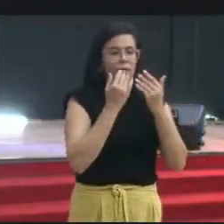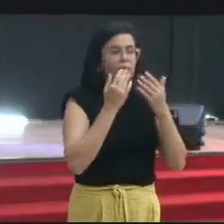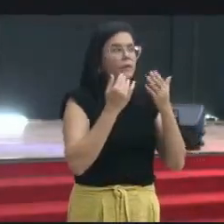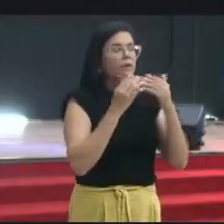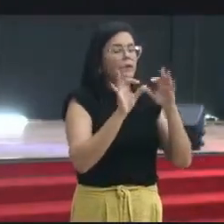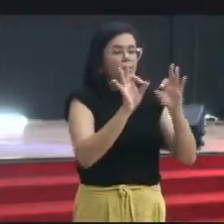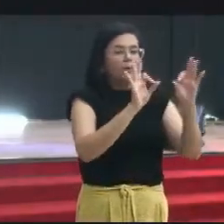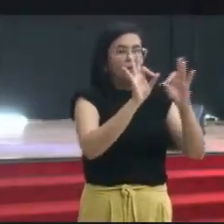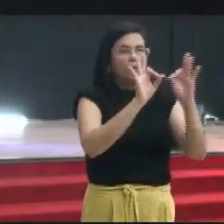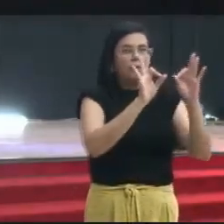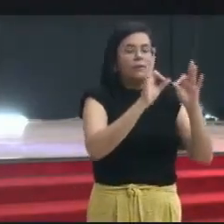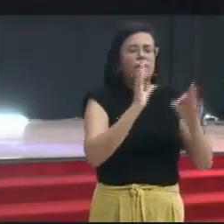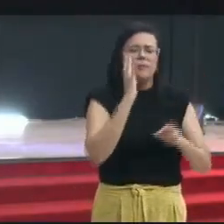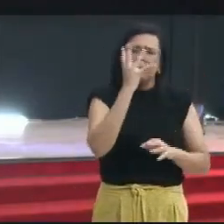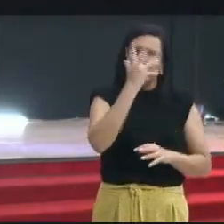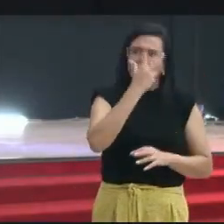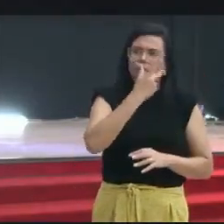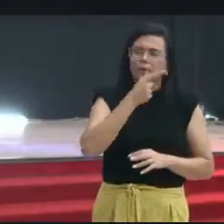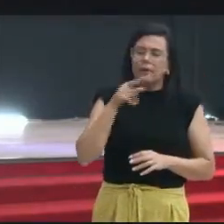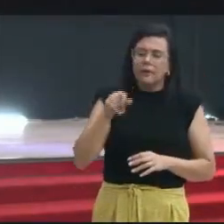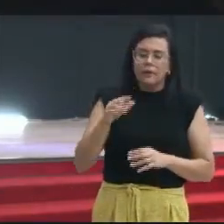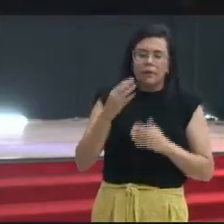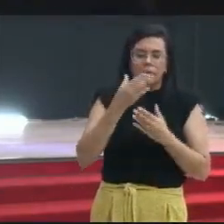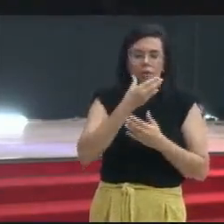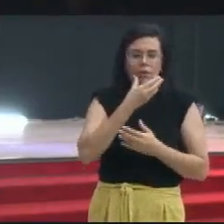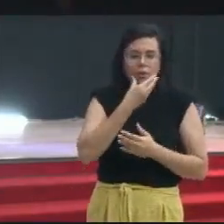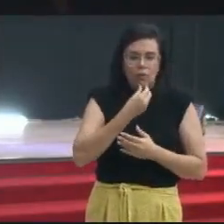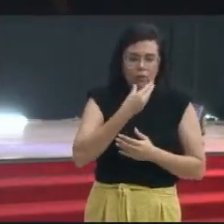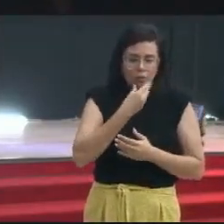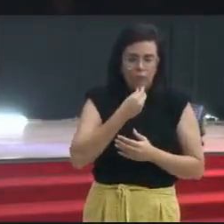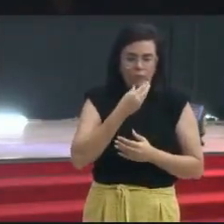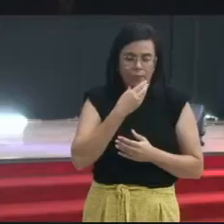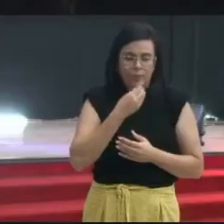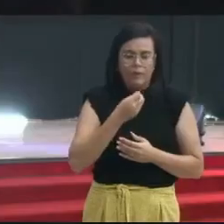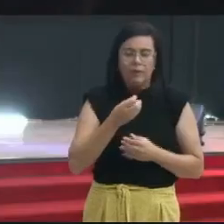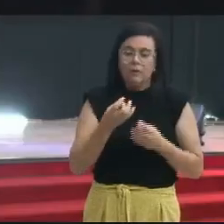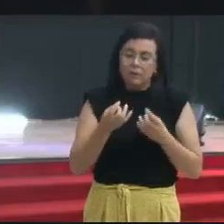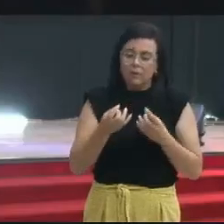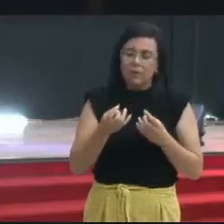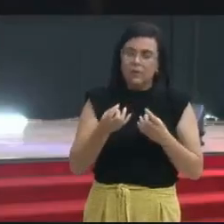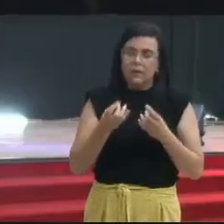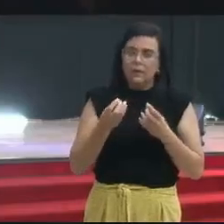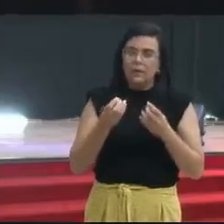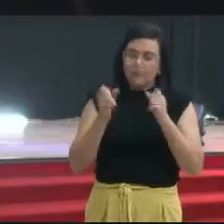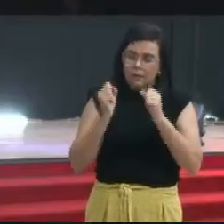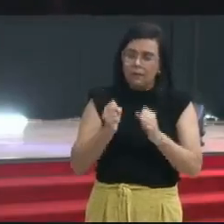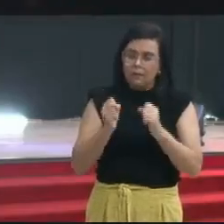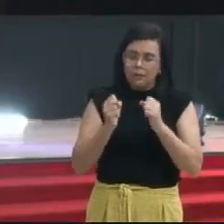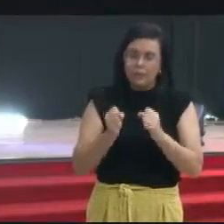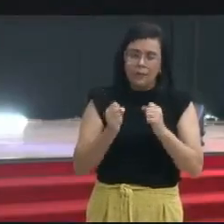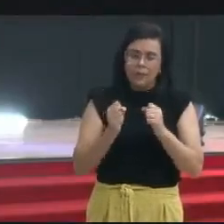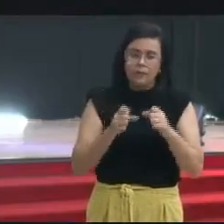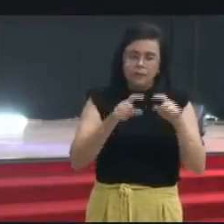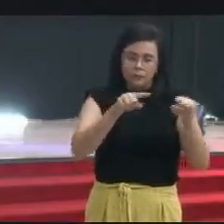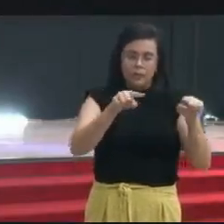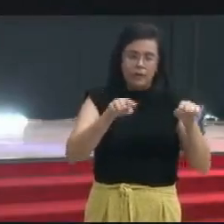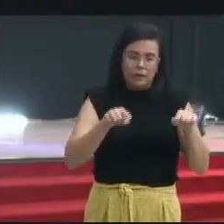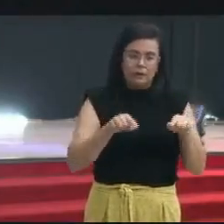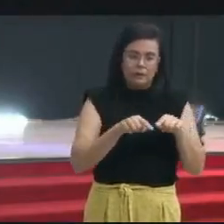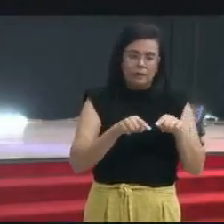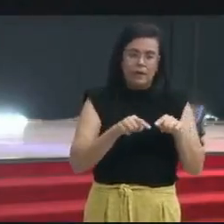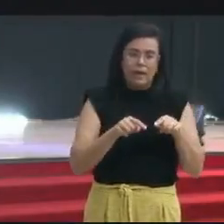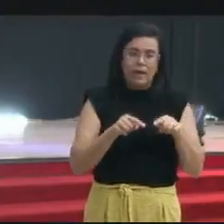coisa linda. Este homem cedeu uma sala que cabia 120 pessoas para Jesus celebrar